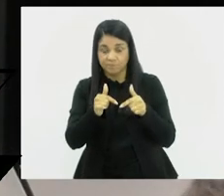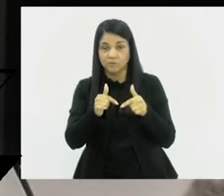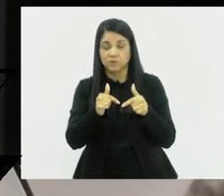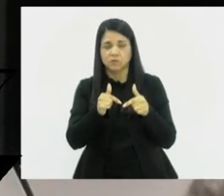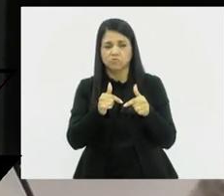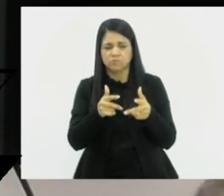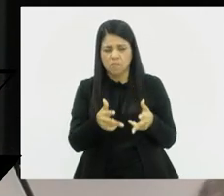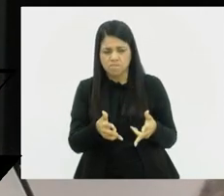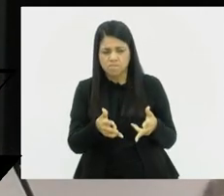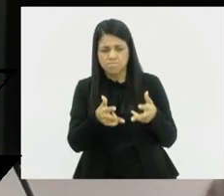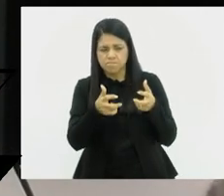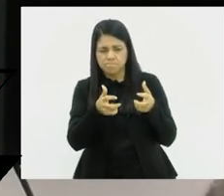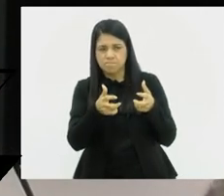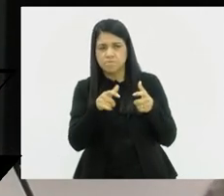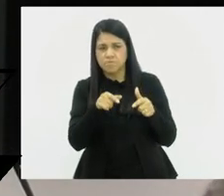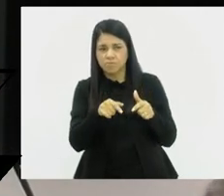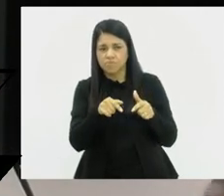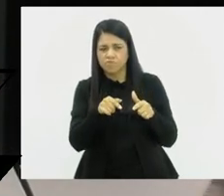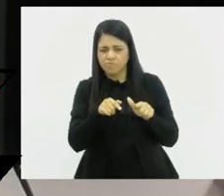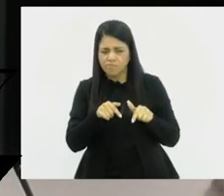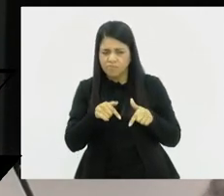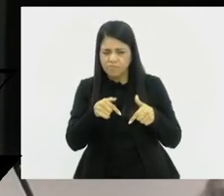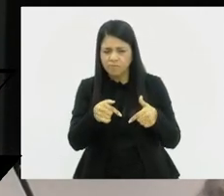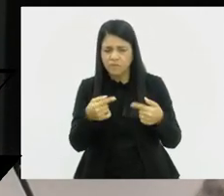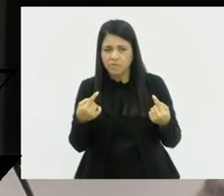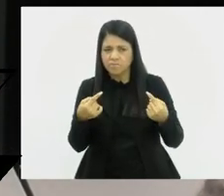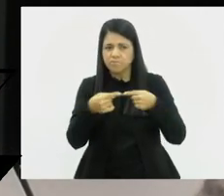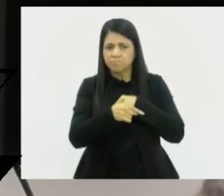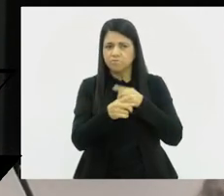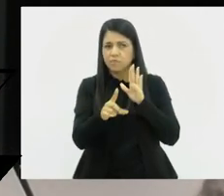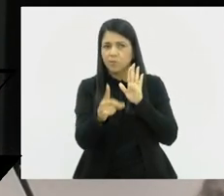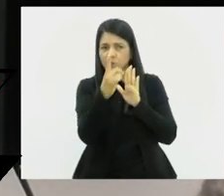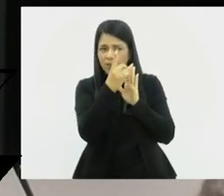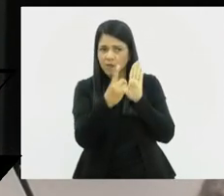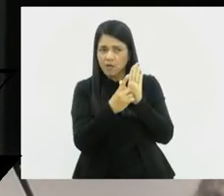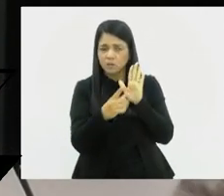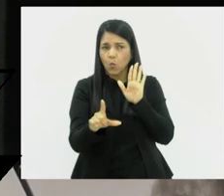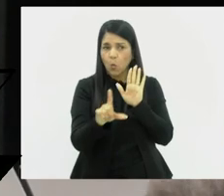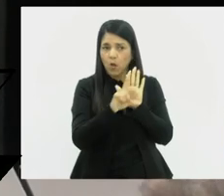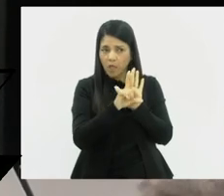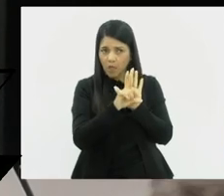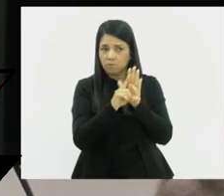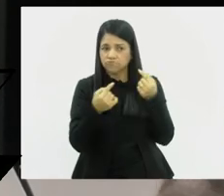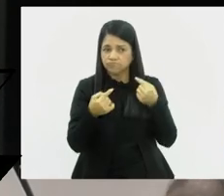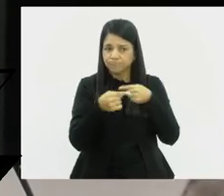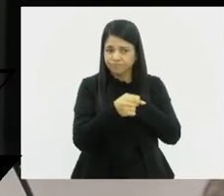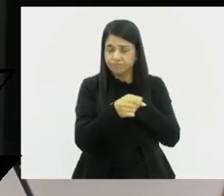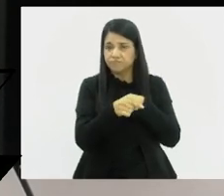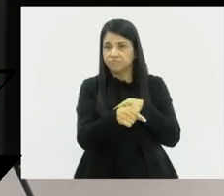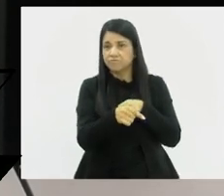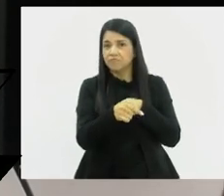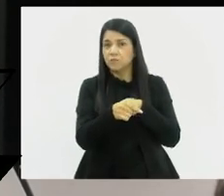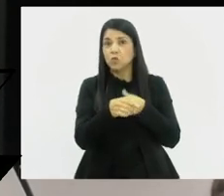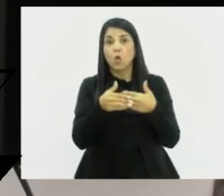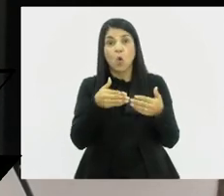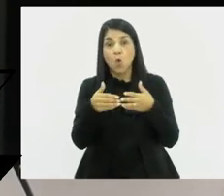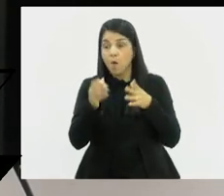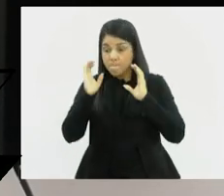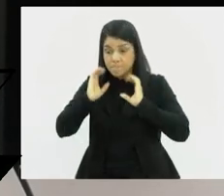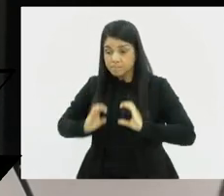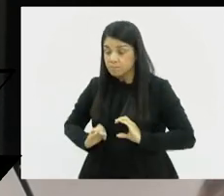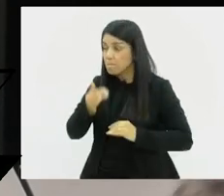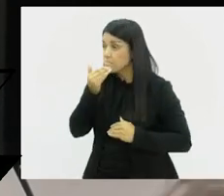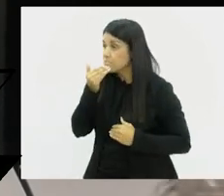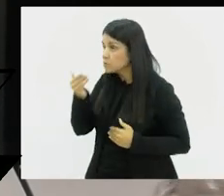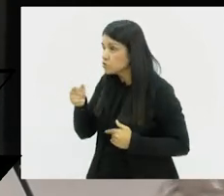tiver observação de qualquer ato que contraria o decreto, que contraria a lei, ou em caso de acionamento por qualquer um do povo, que